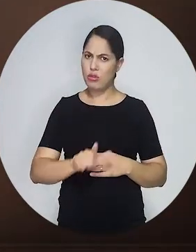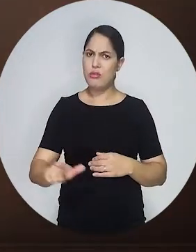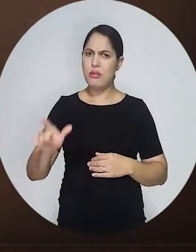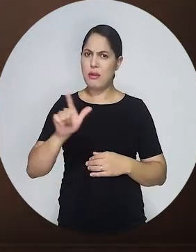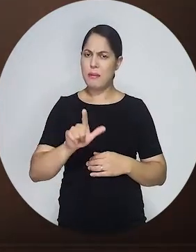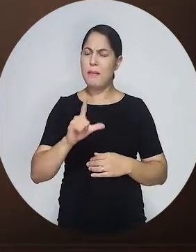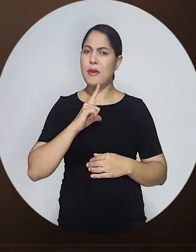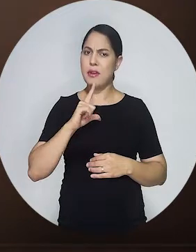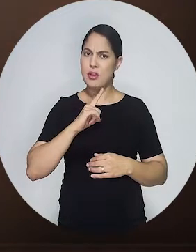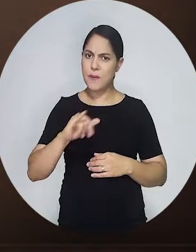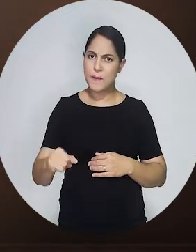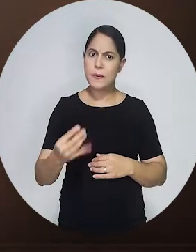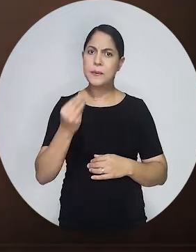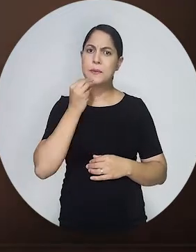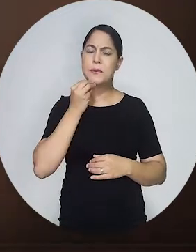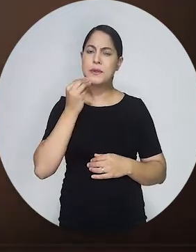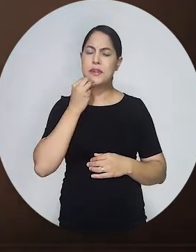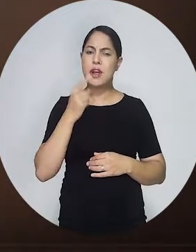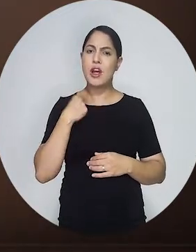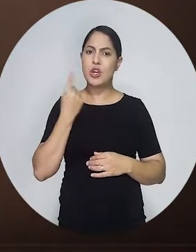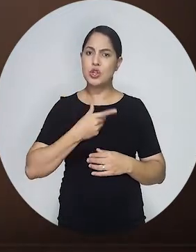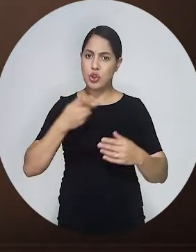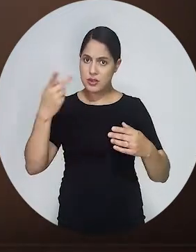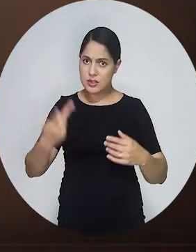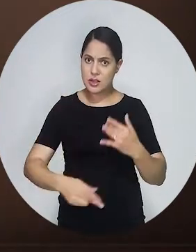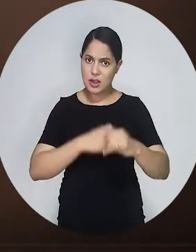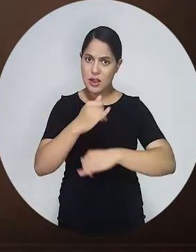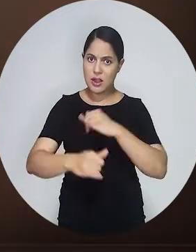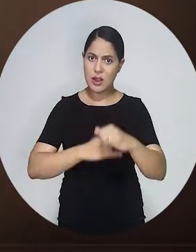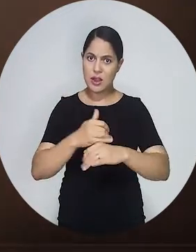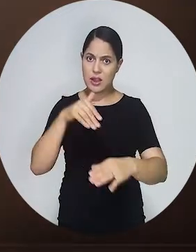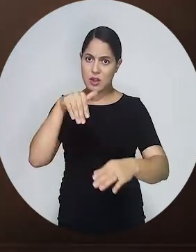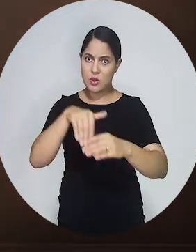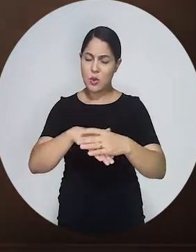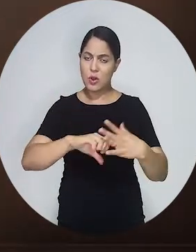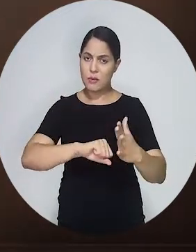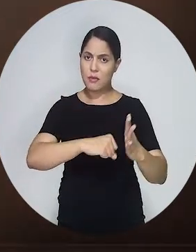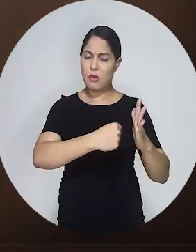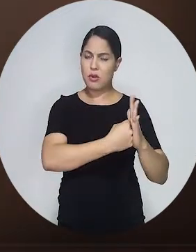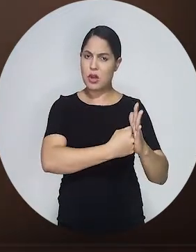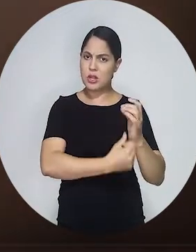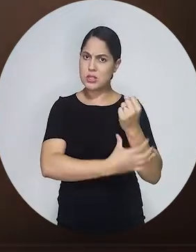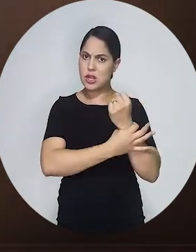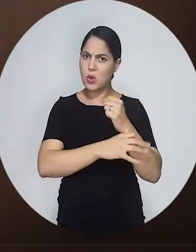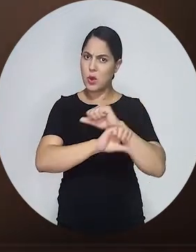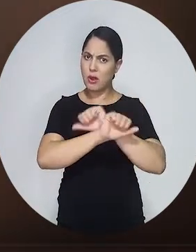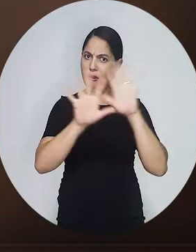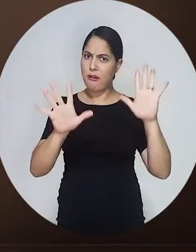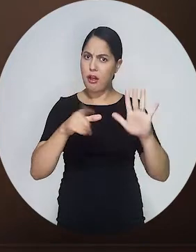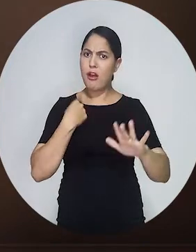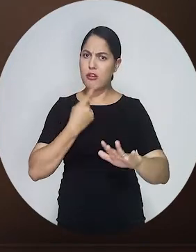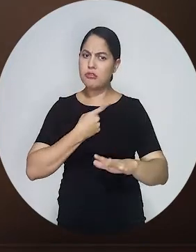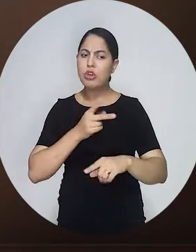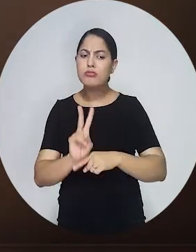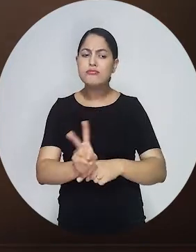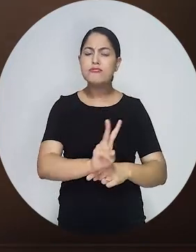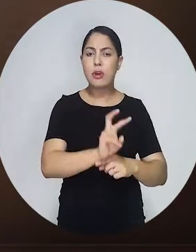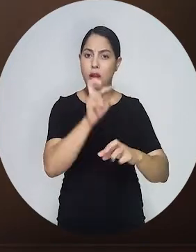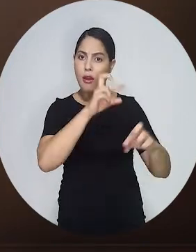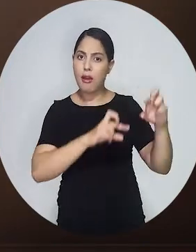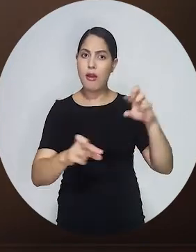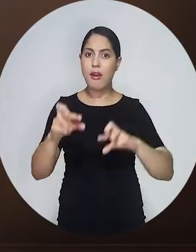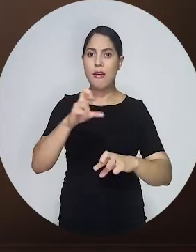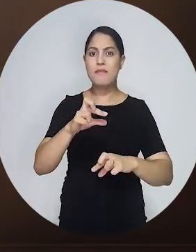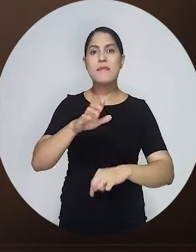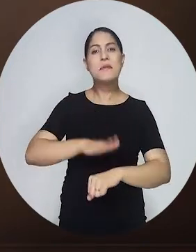oportunidade, assistimos ao vivo os procedimentos que conferem a segurança das nossas urnas eletrônicas e a lisura